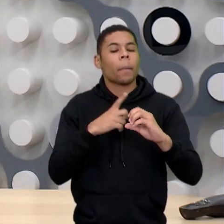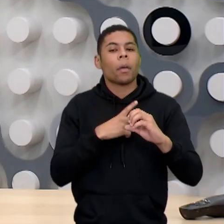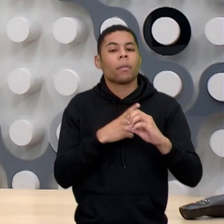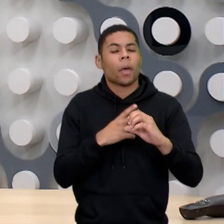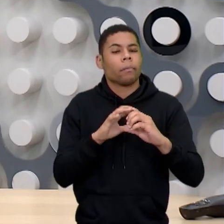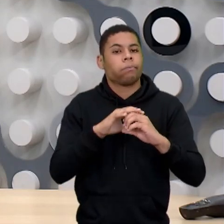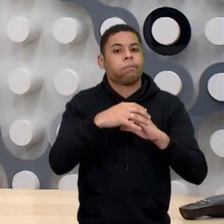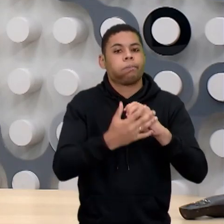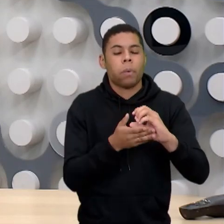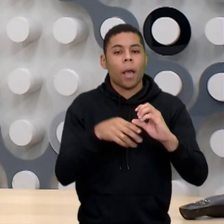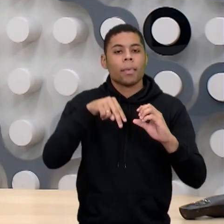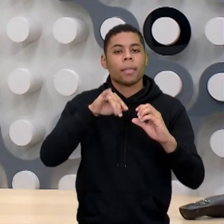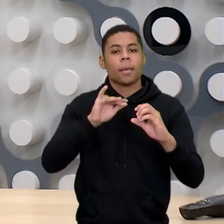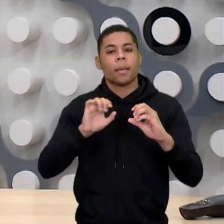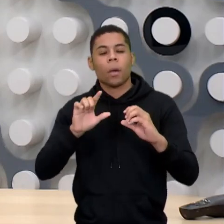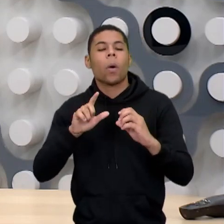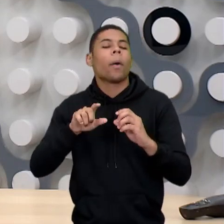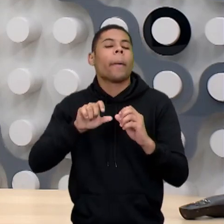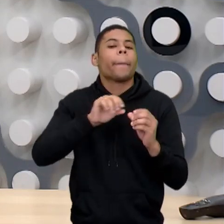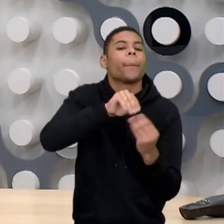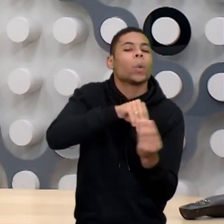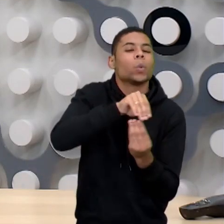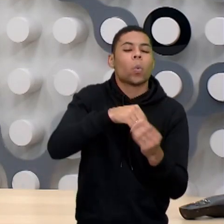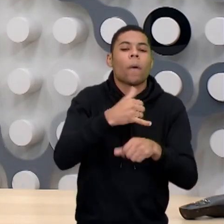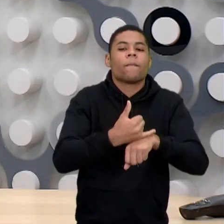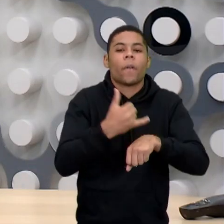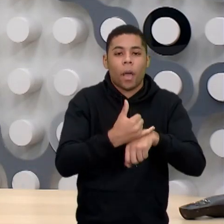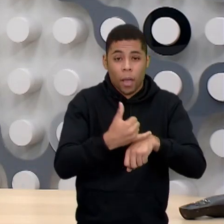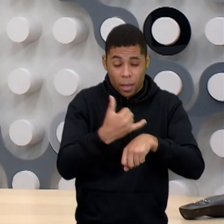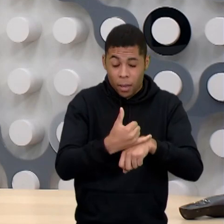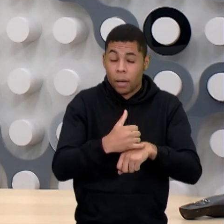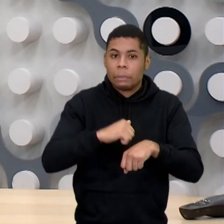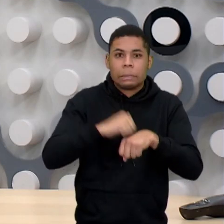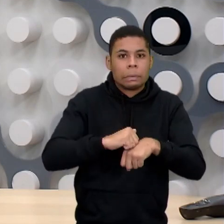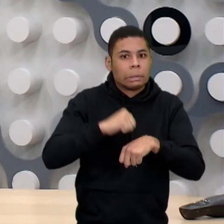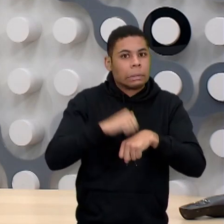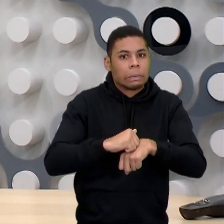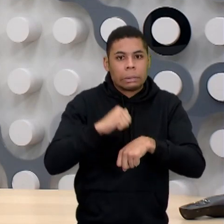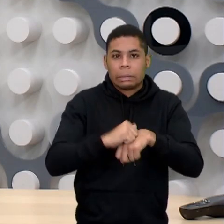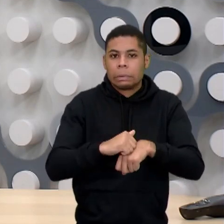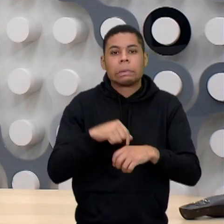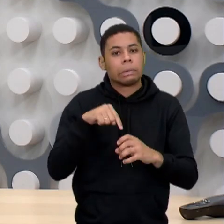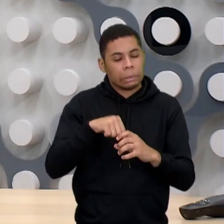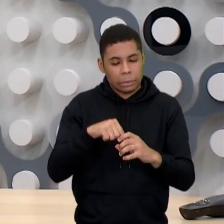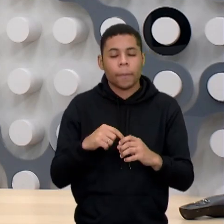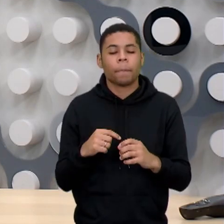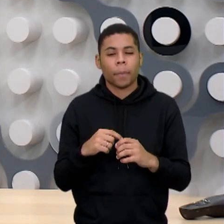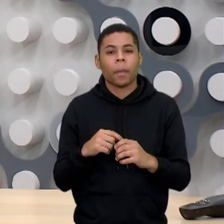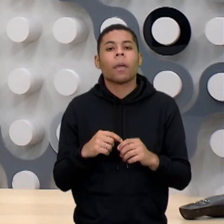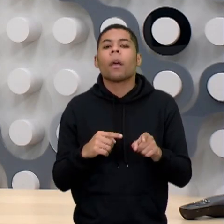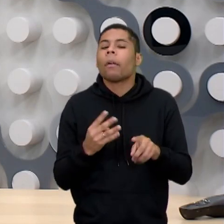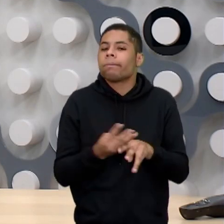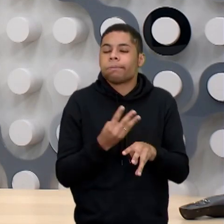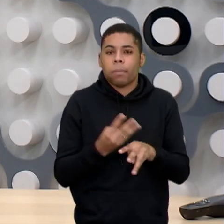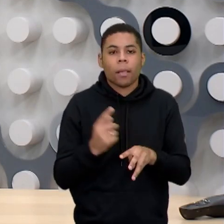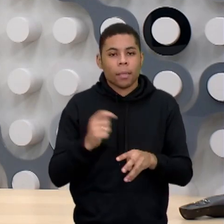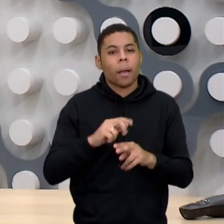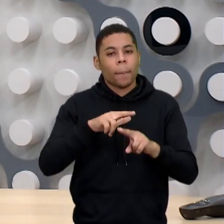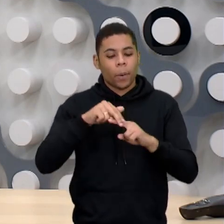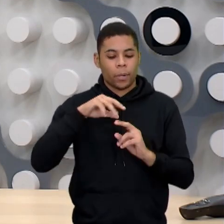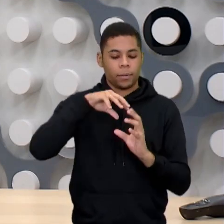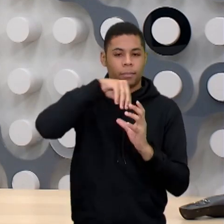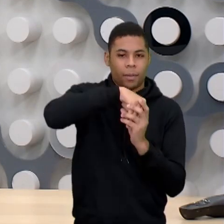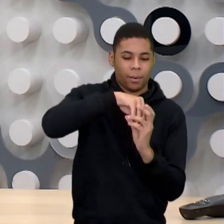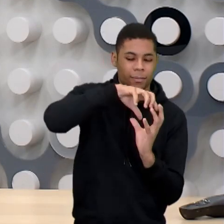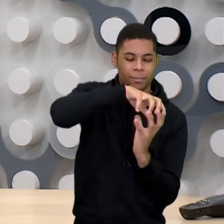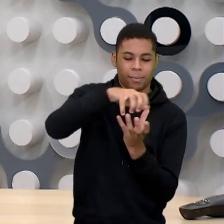quantidade de níquel e ferro, né? Por isso, né, tanto pela pressão e pelo material que nós temos no núcleo interno,